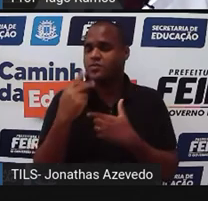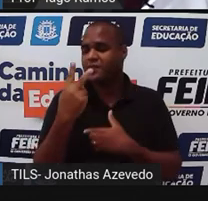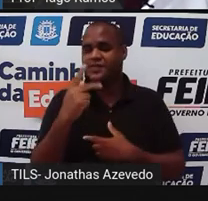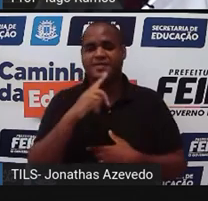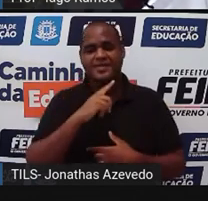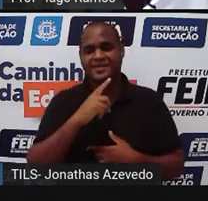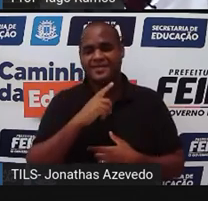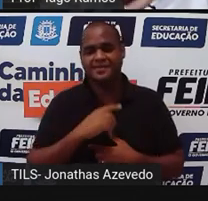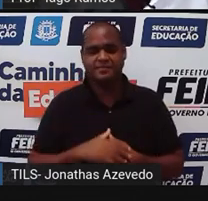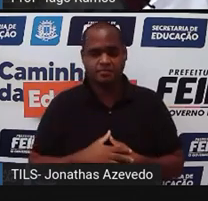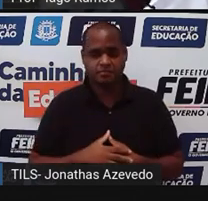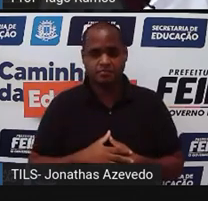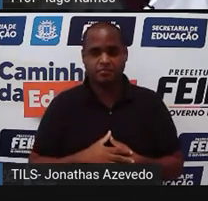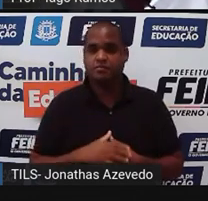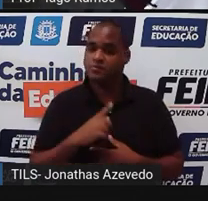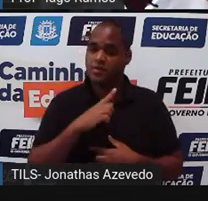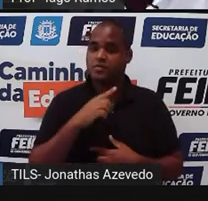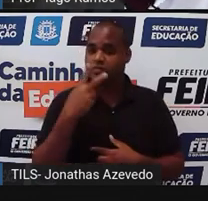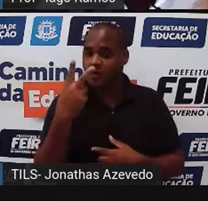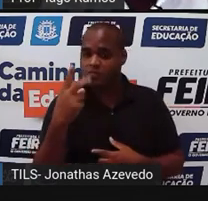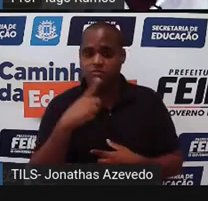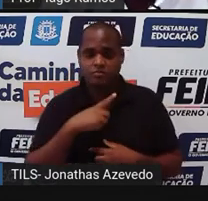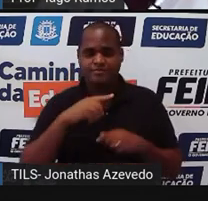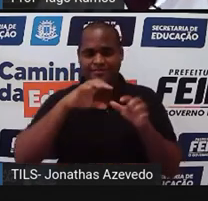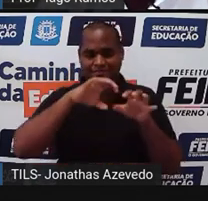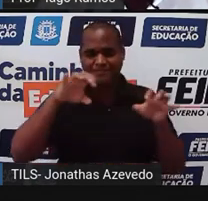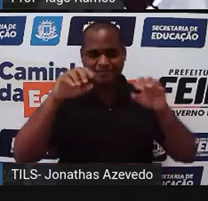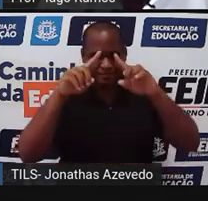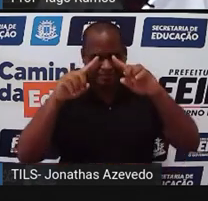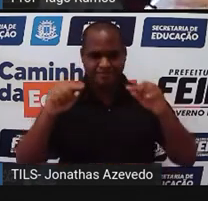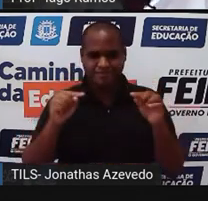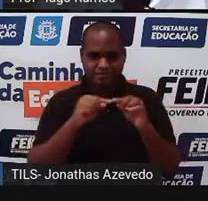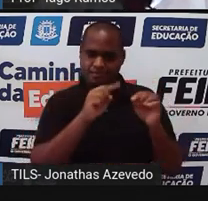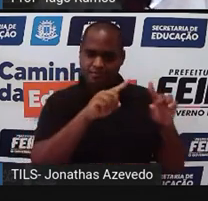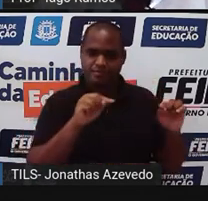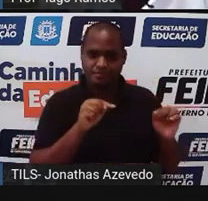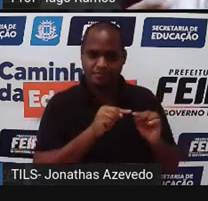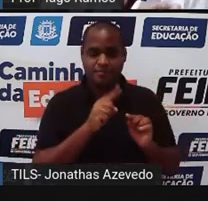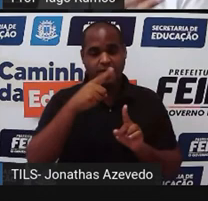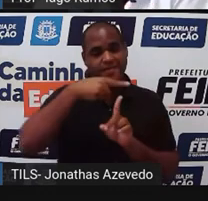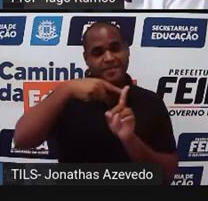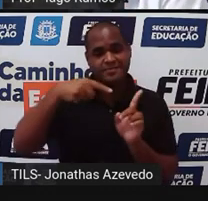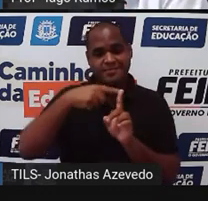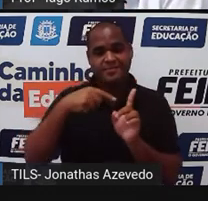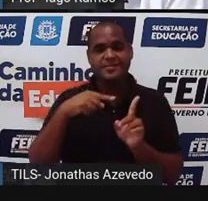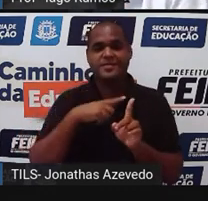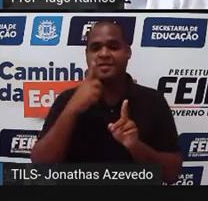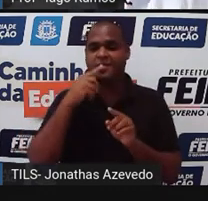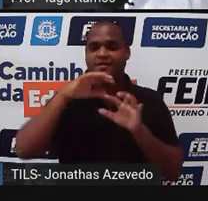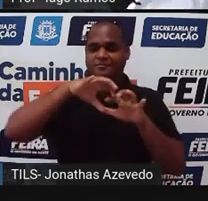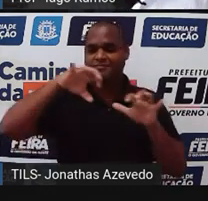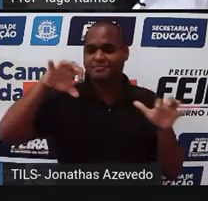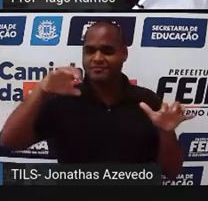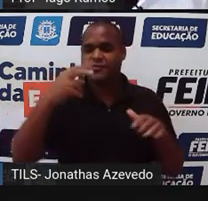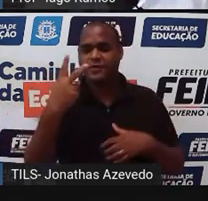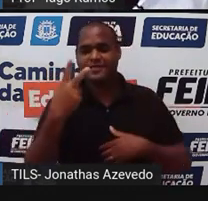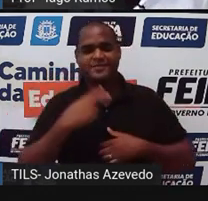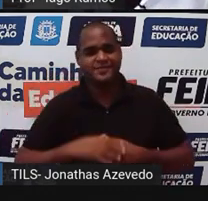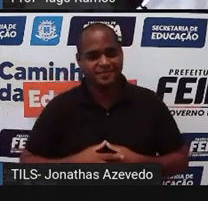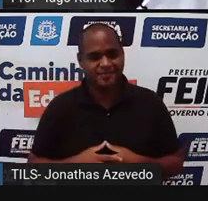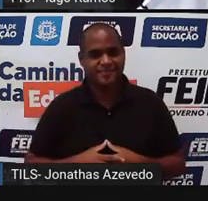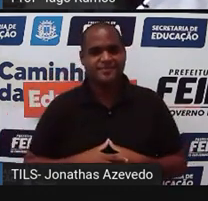2 porque são dois triângulos que formam esse retângulo cada um e metade por isso que fica dividido por dois